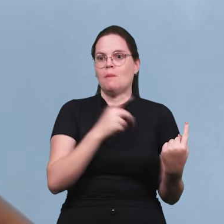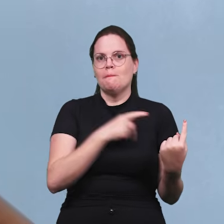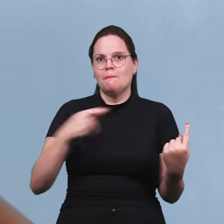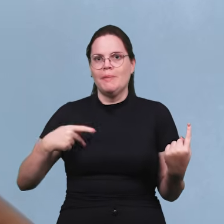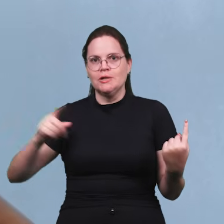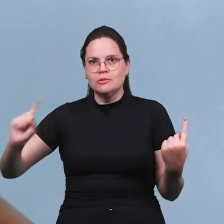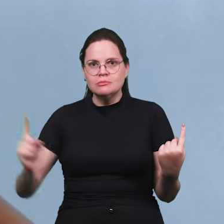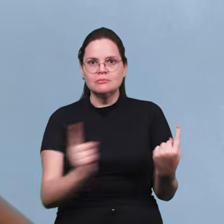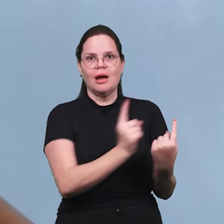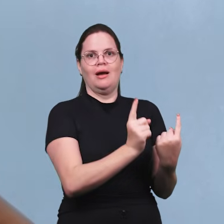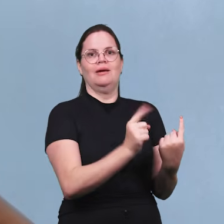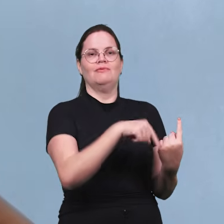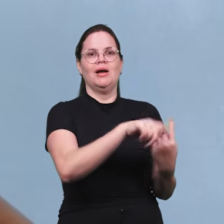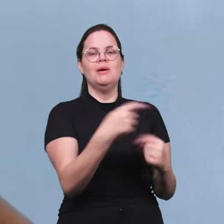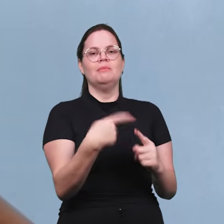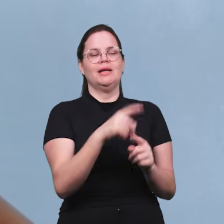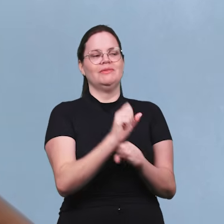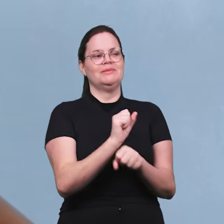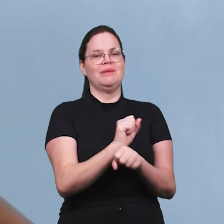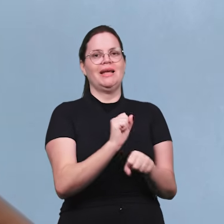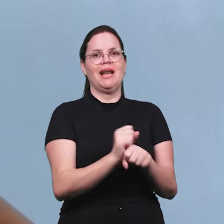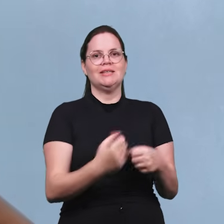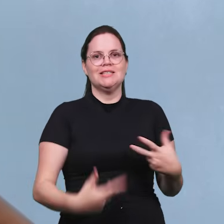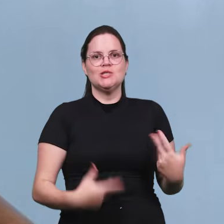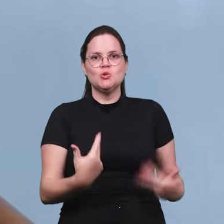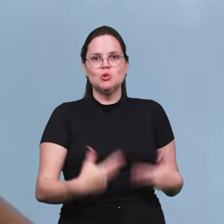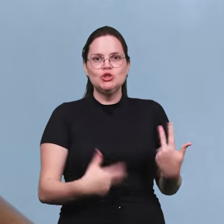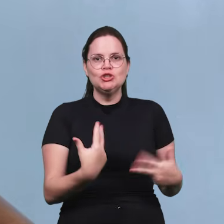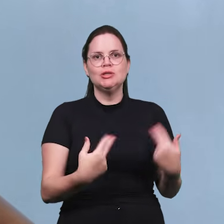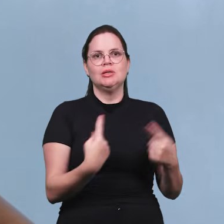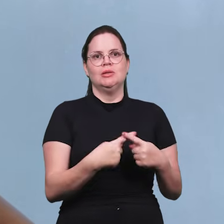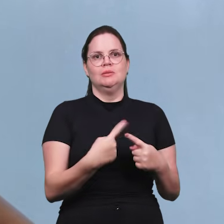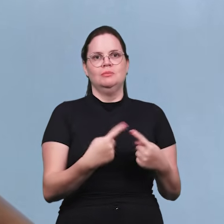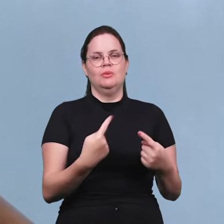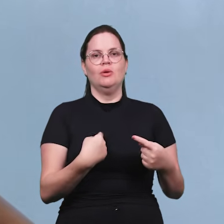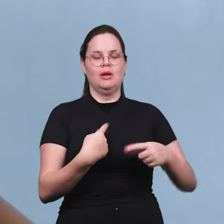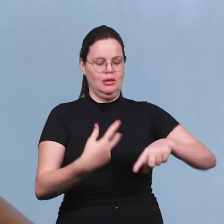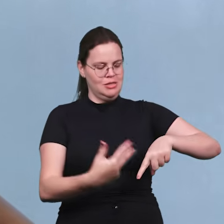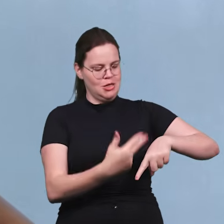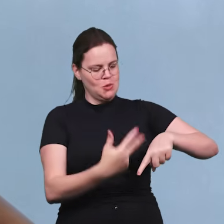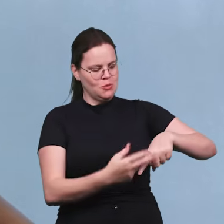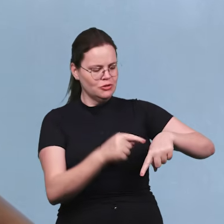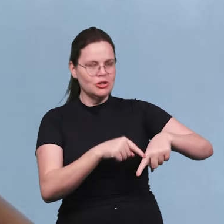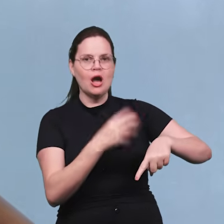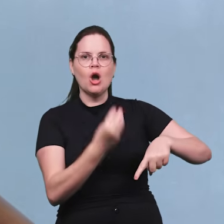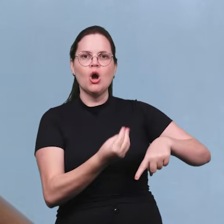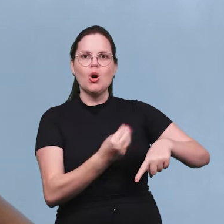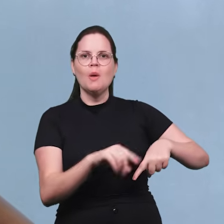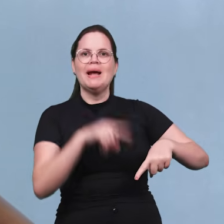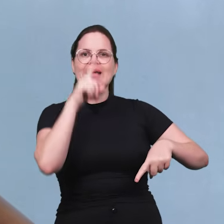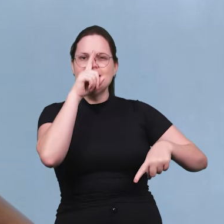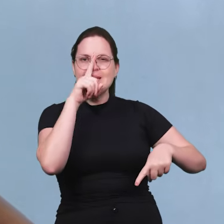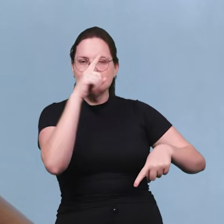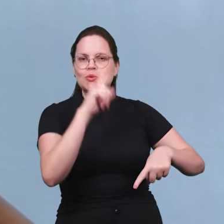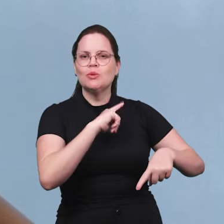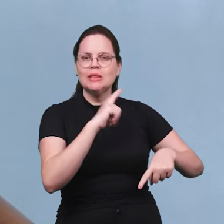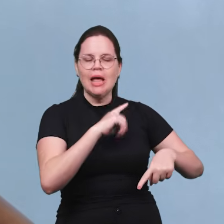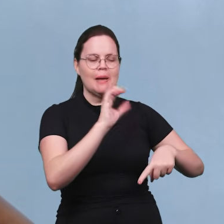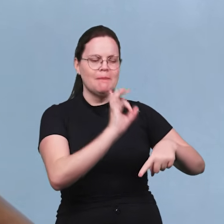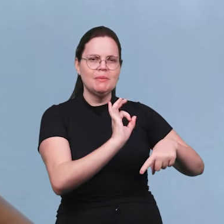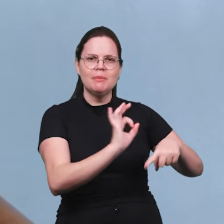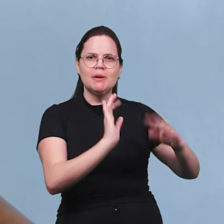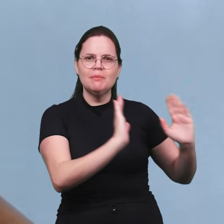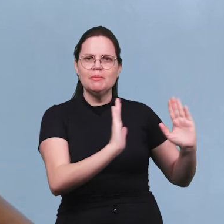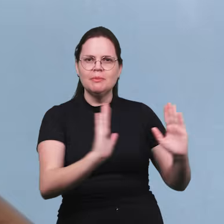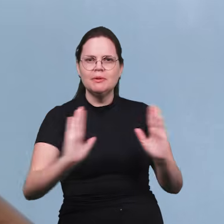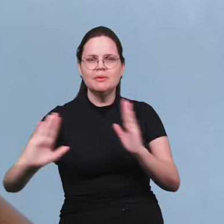ali esperando a cirurgia, programação, porque fratura de fêmur tem uma programação, o risco cirúrgico, toda a